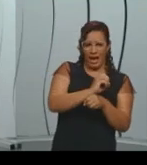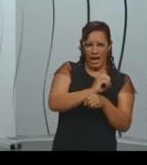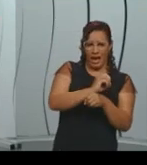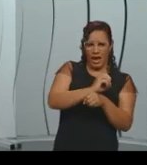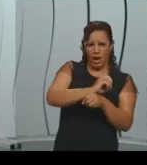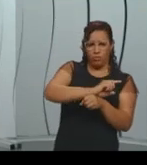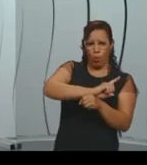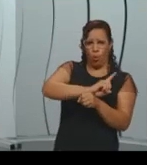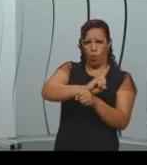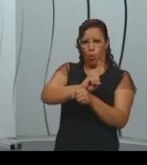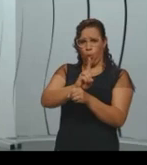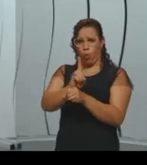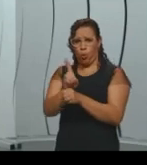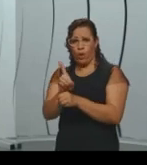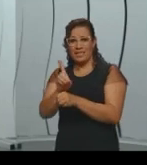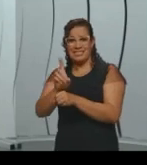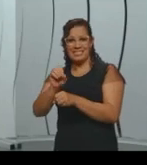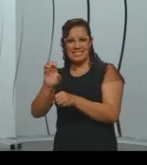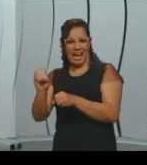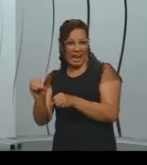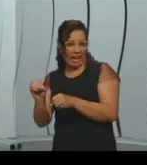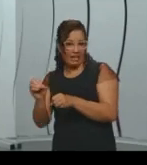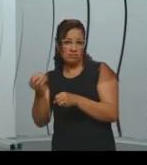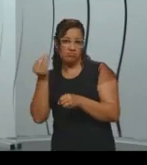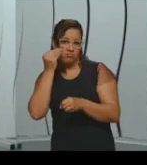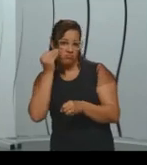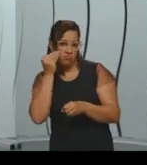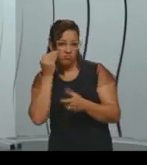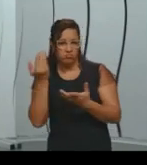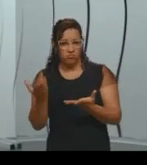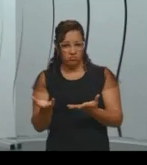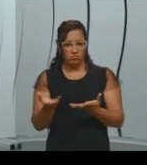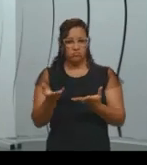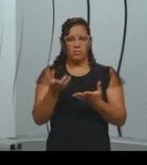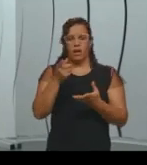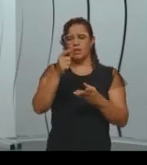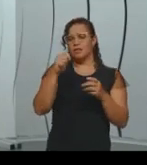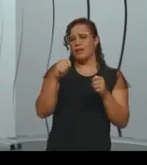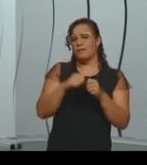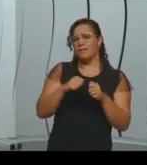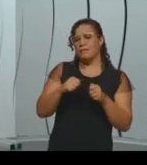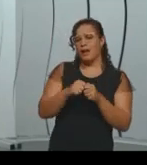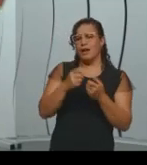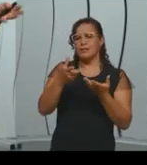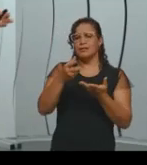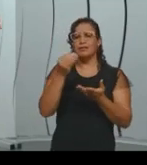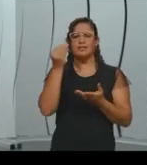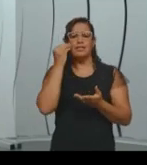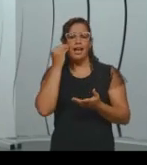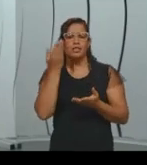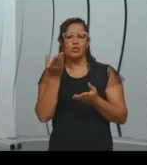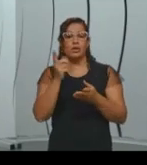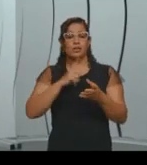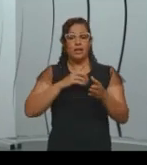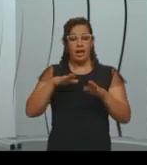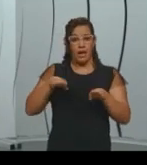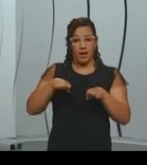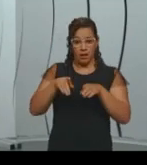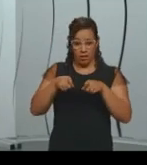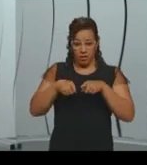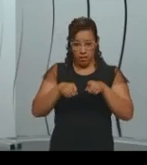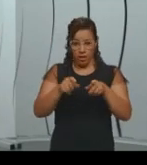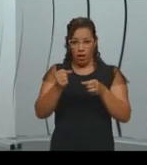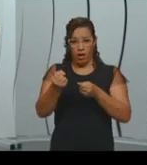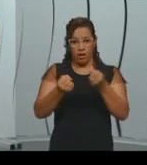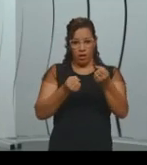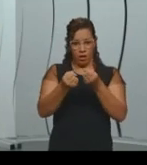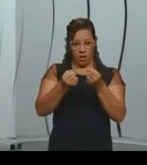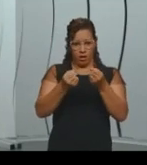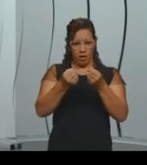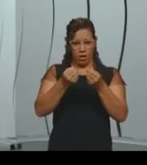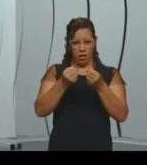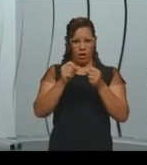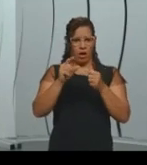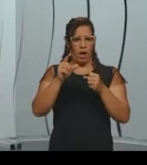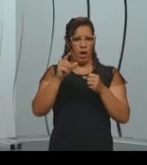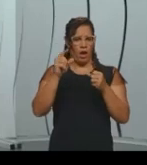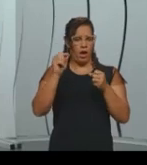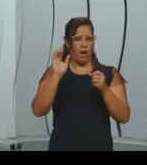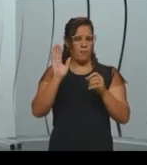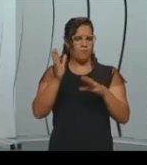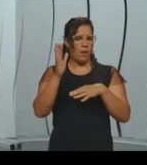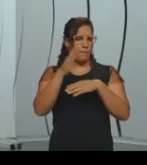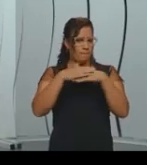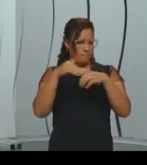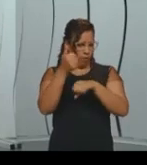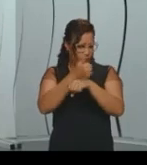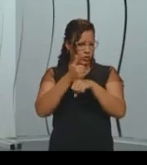km por hora, por exemplo. Então, eles fazem esses testes em pistas com pilotos profissionais, né? Então,